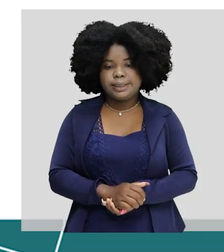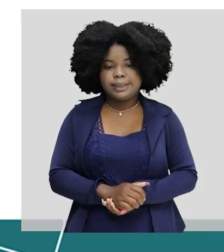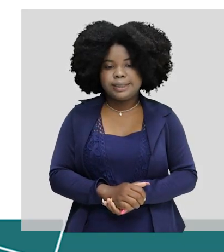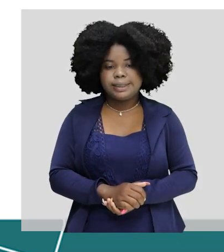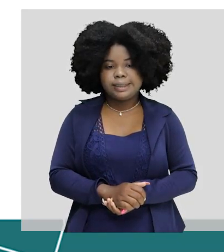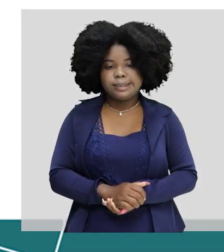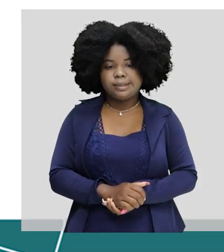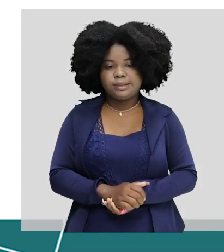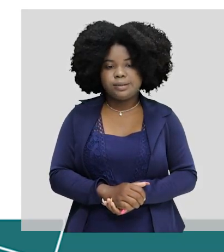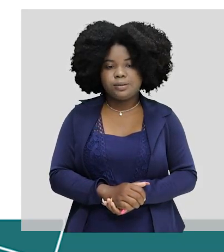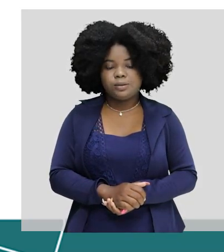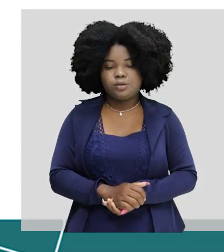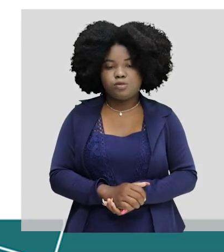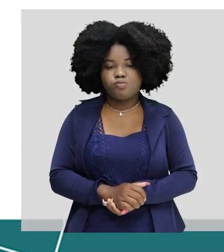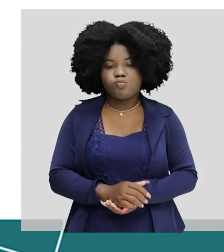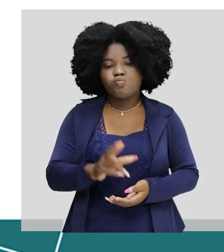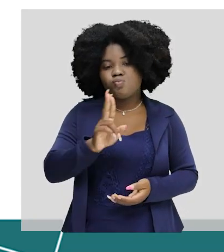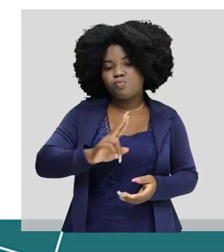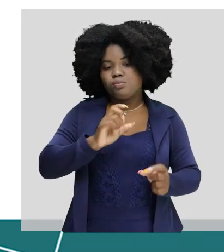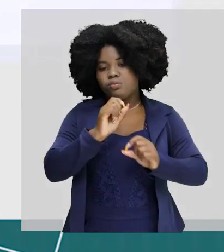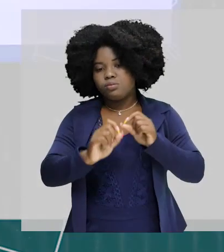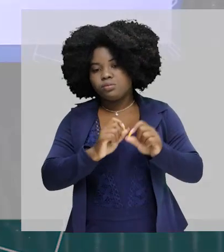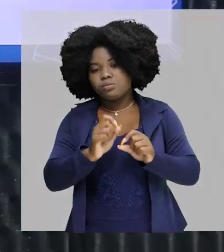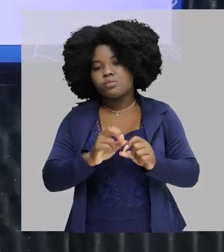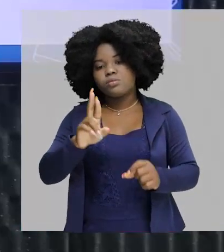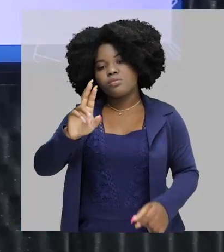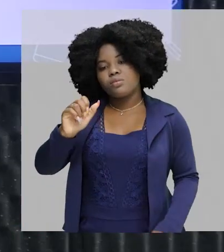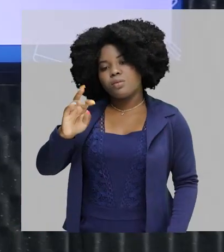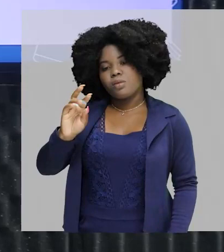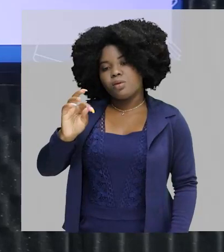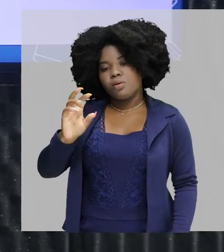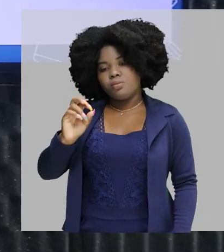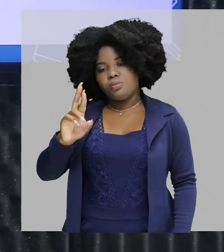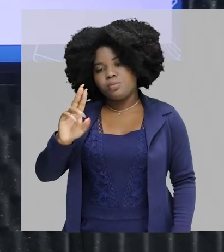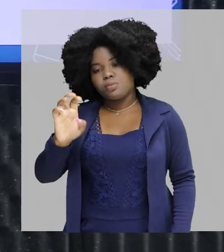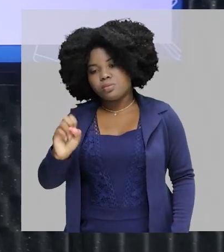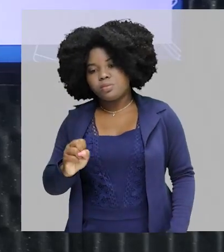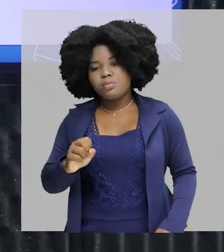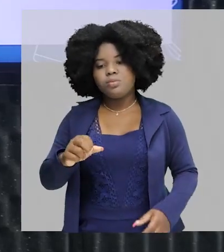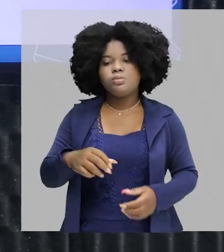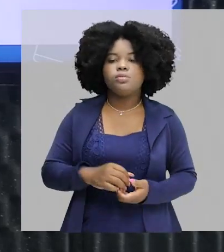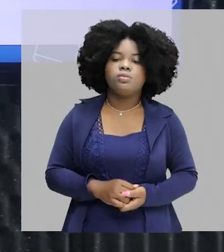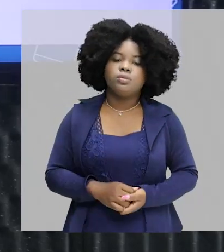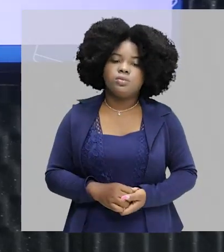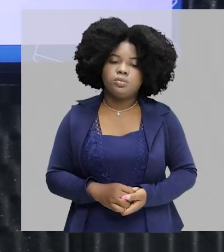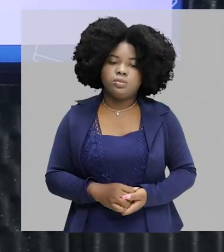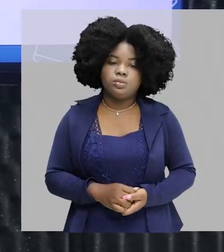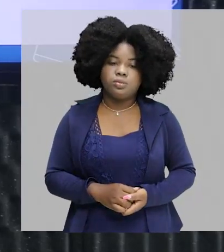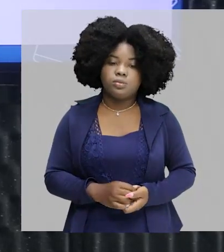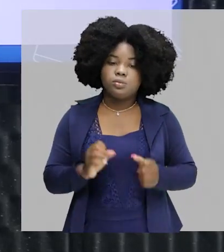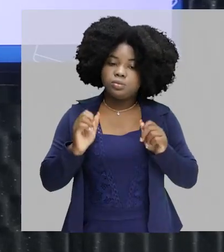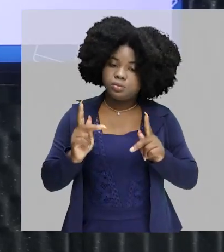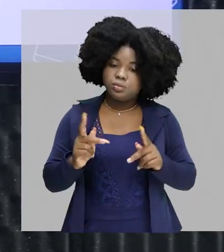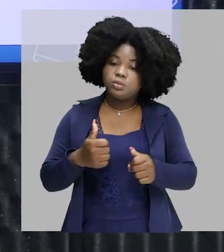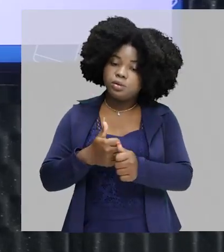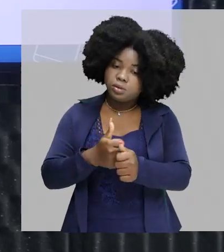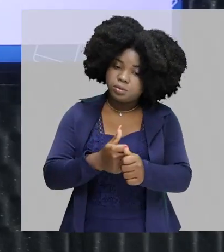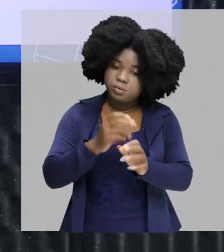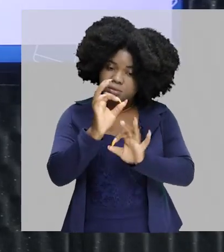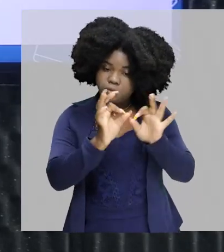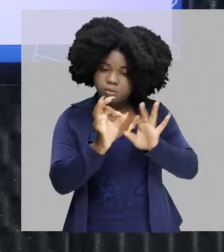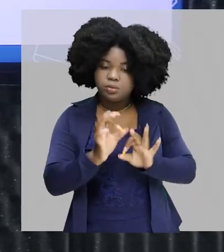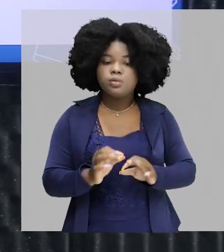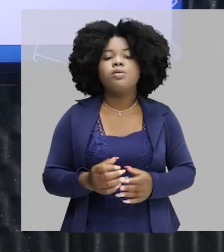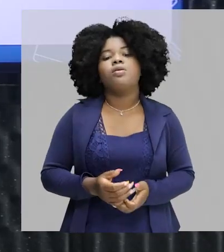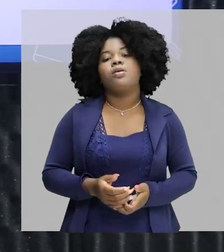ou seja, o emprego, a utilização de reatores nucleares. Tudo bem, turminha? Acompanhe direitinho e